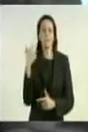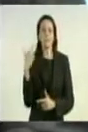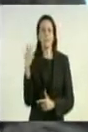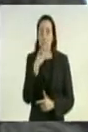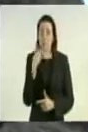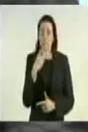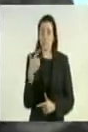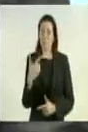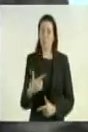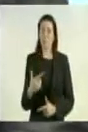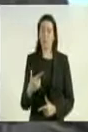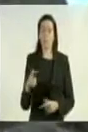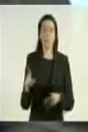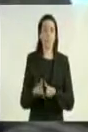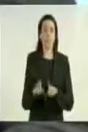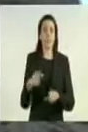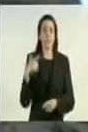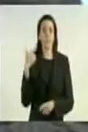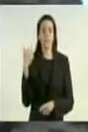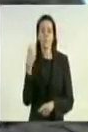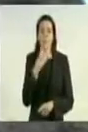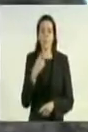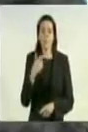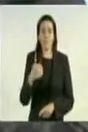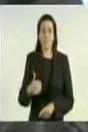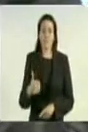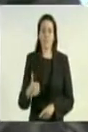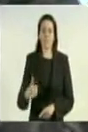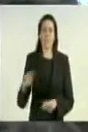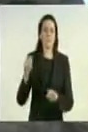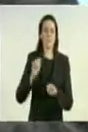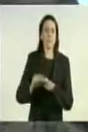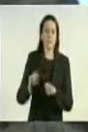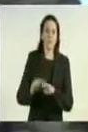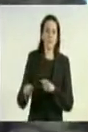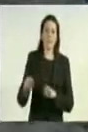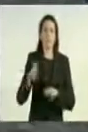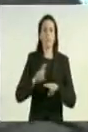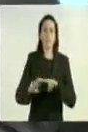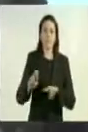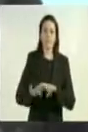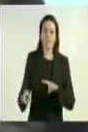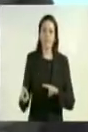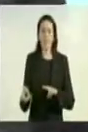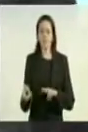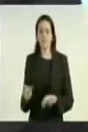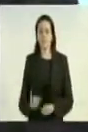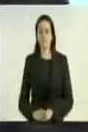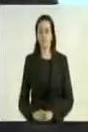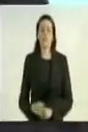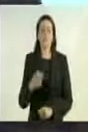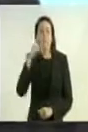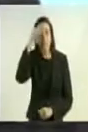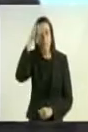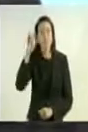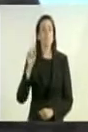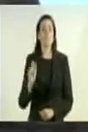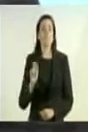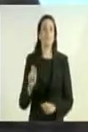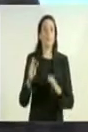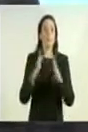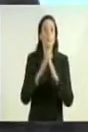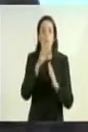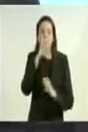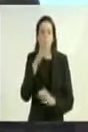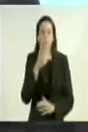mesmo dos polos, Imperatriz, Pinheiro, Santo Inês e outros, evitar o inchaço. Então, está de